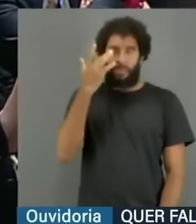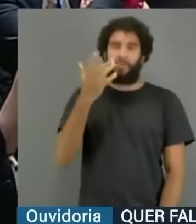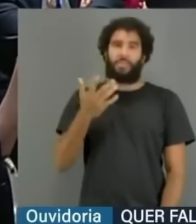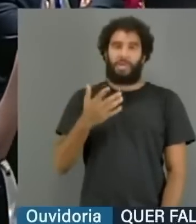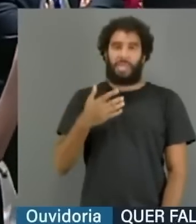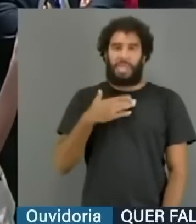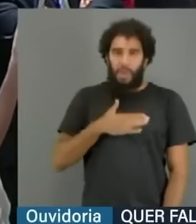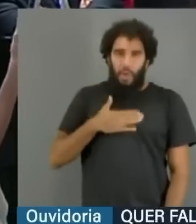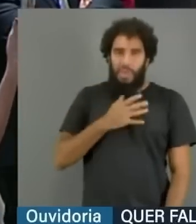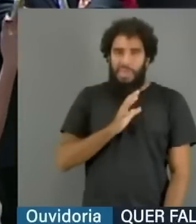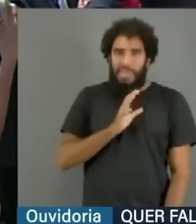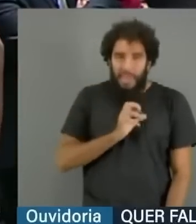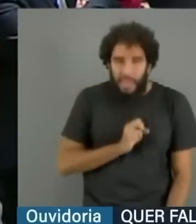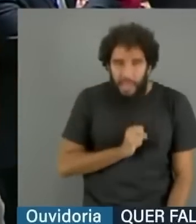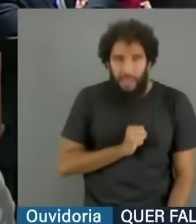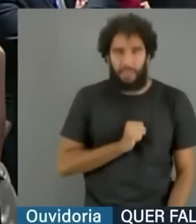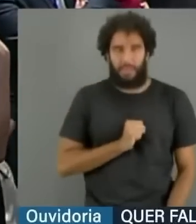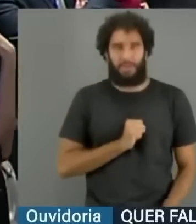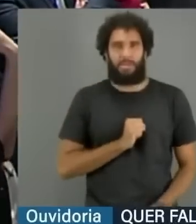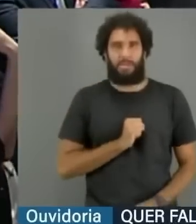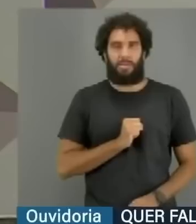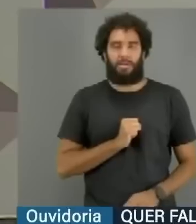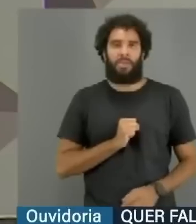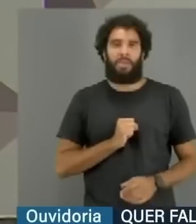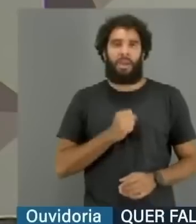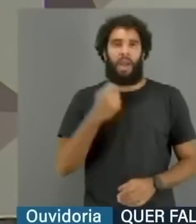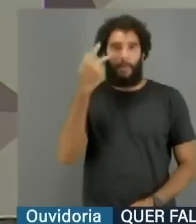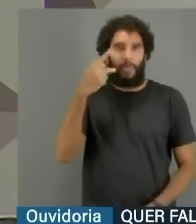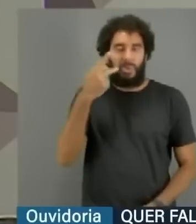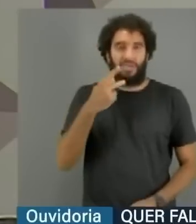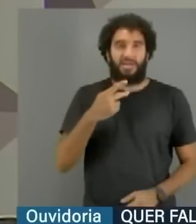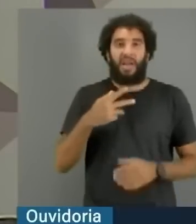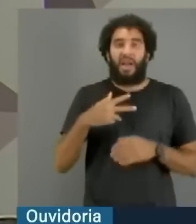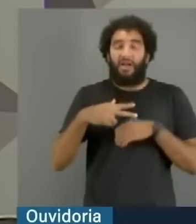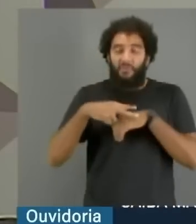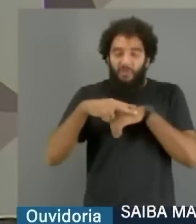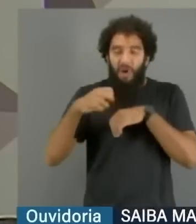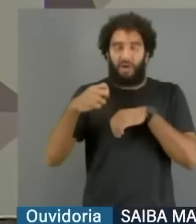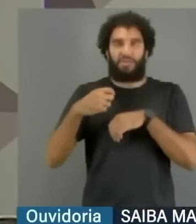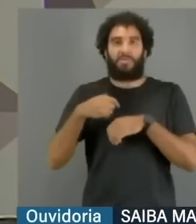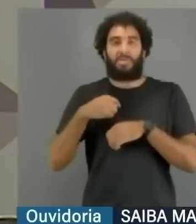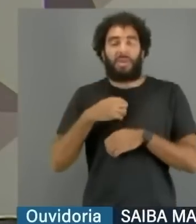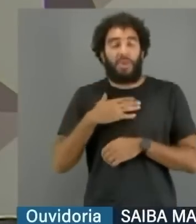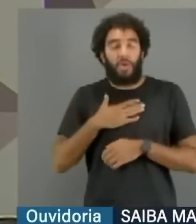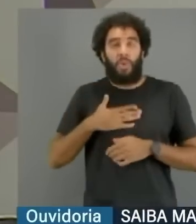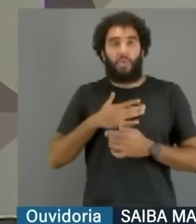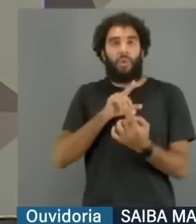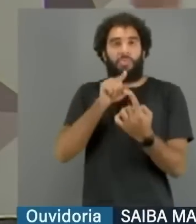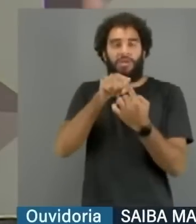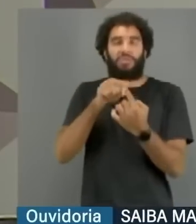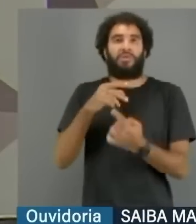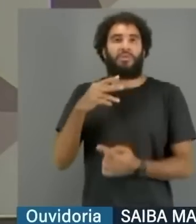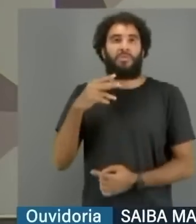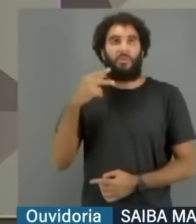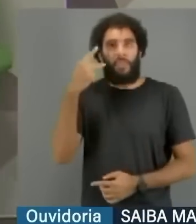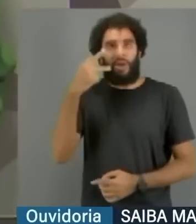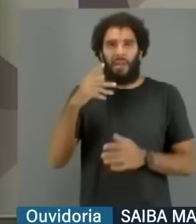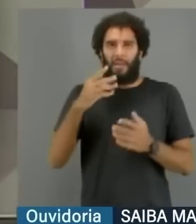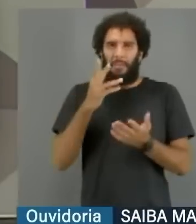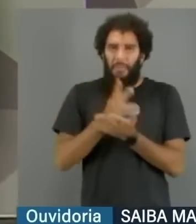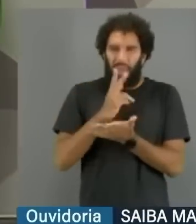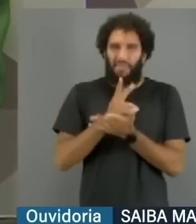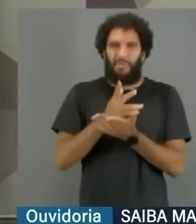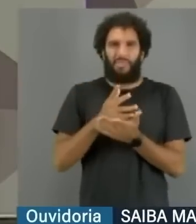pela política, que tem a vocação para a política, chegar aqui e mesmo diante de uma situação tão